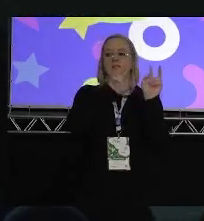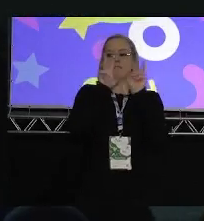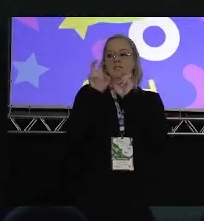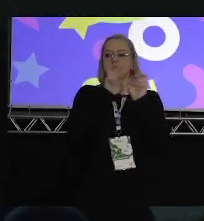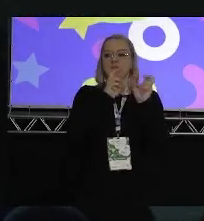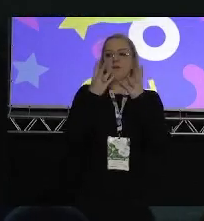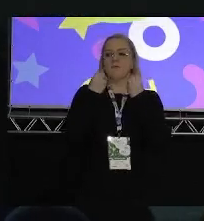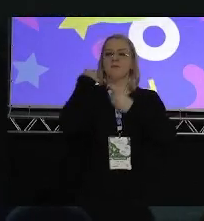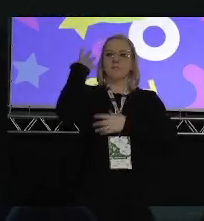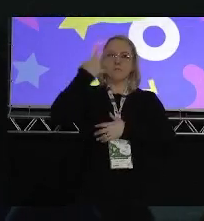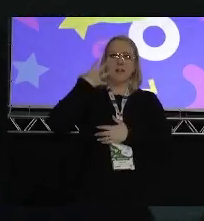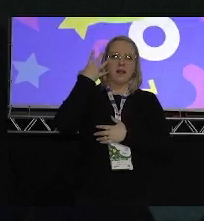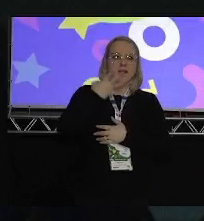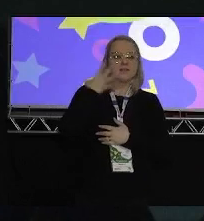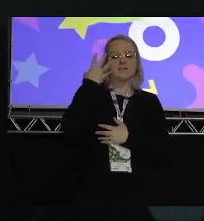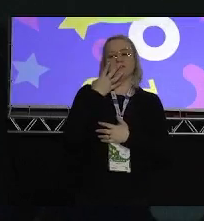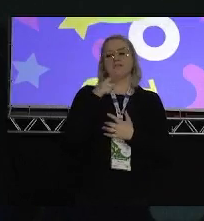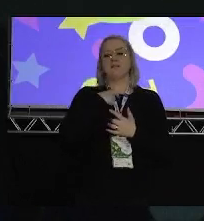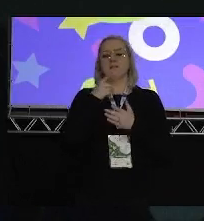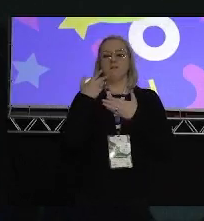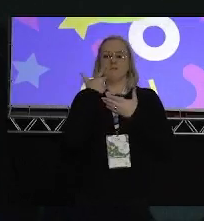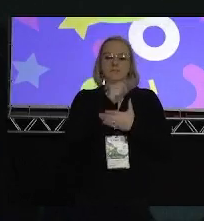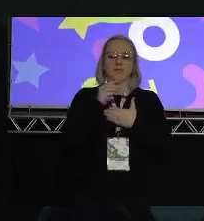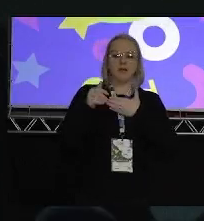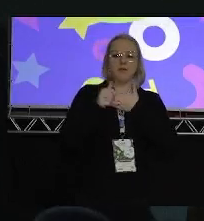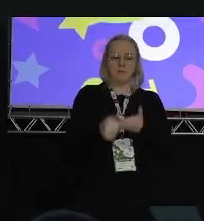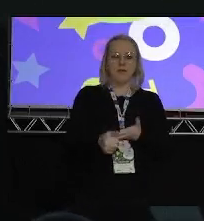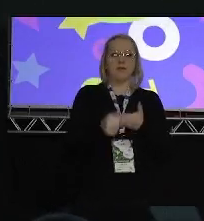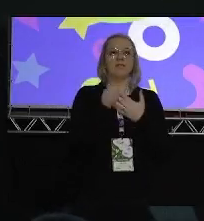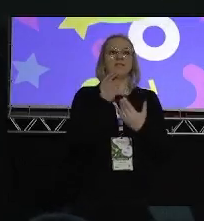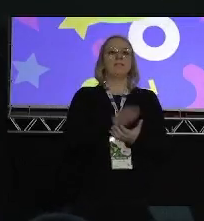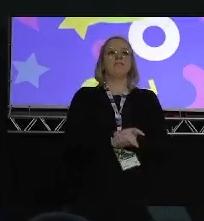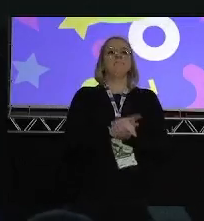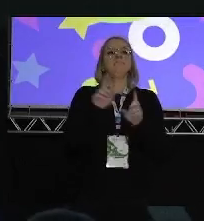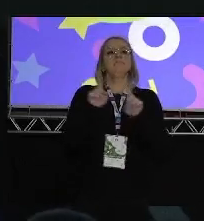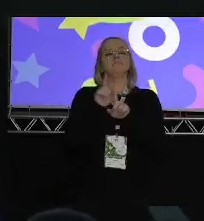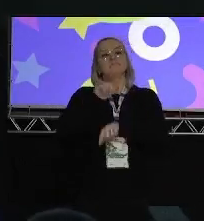várias palestras, né, que eu consegui acompanhar aqui também, sobre